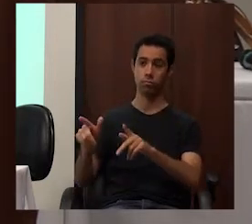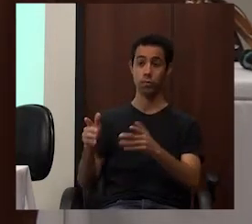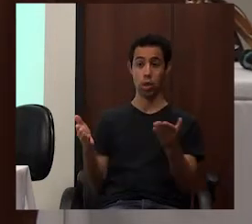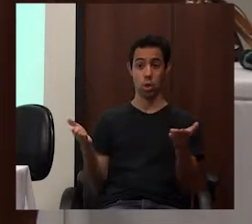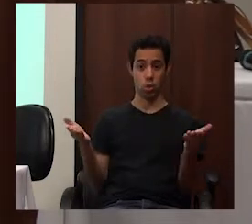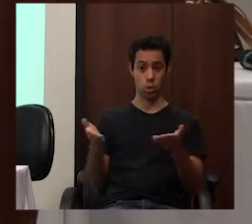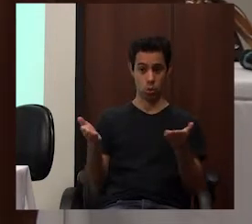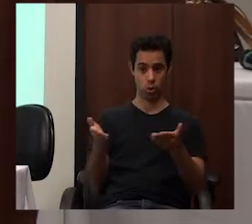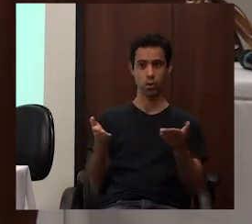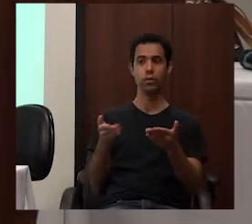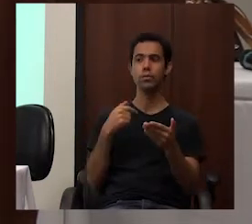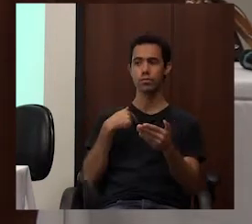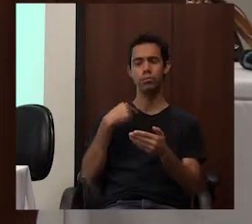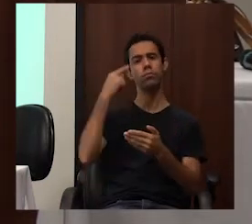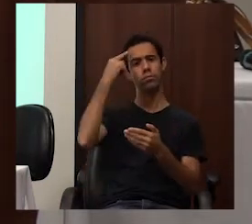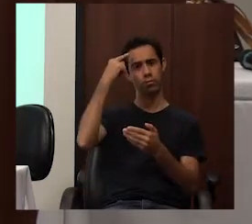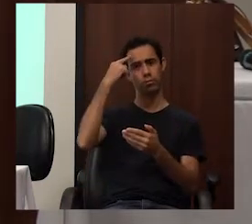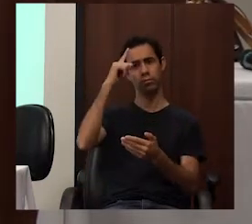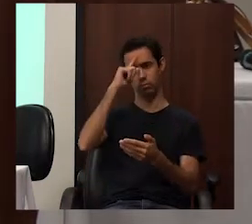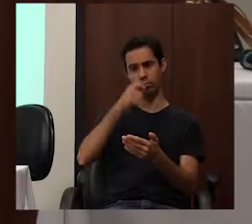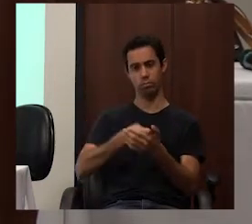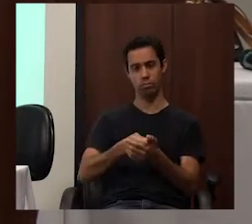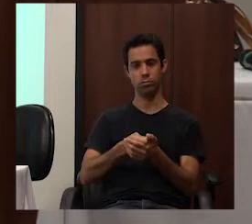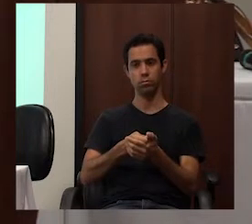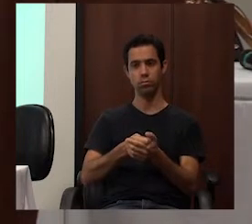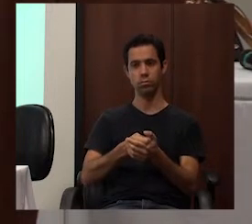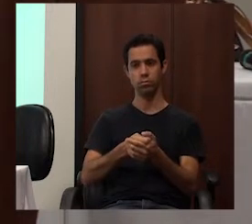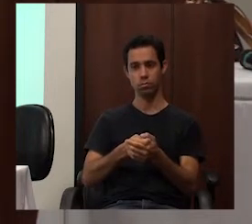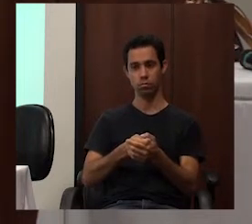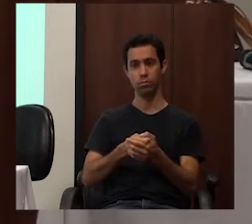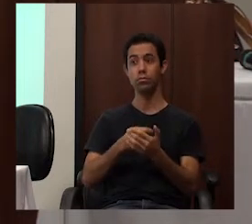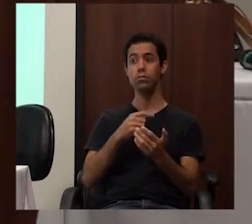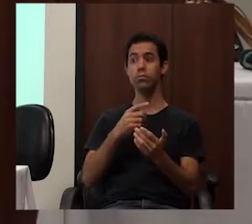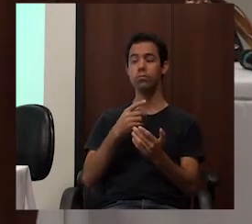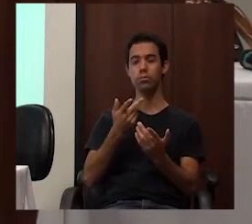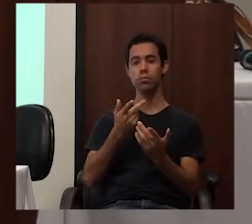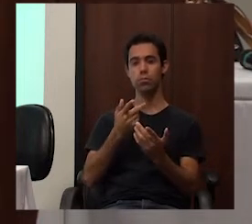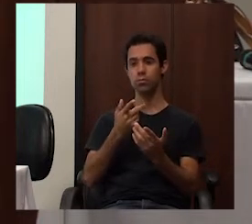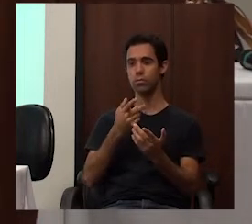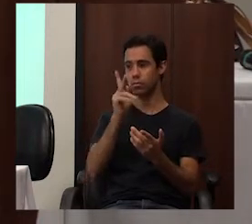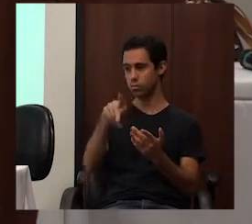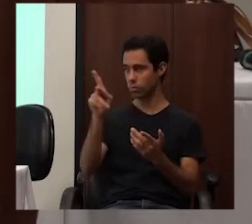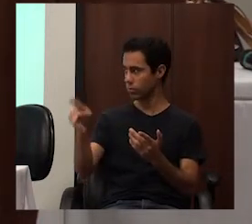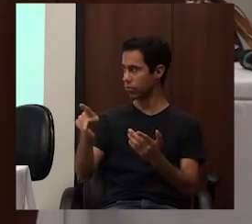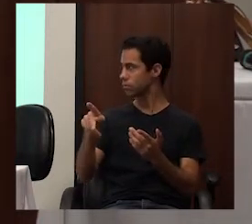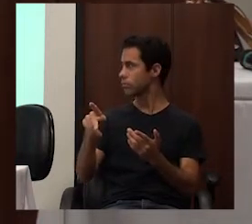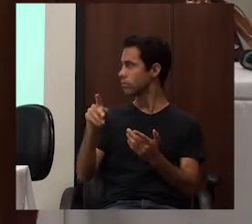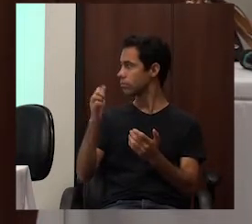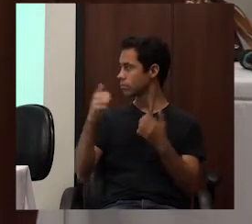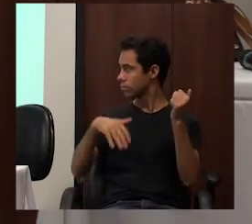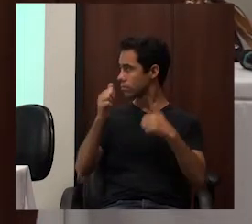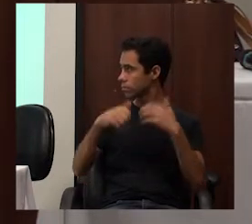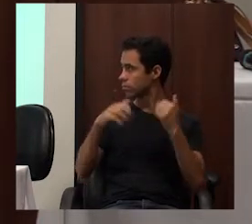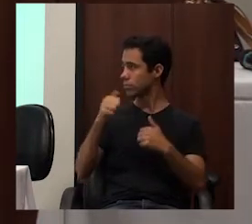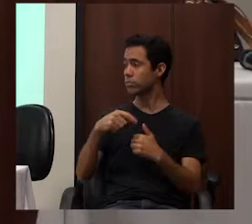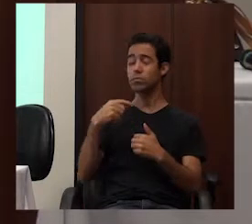estou plenamente de acordo com o comentário da professora Eusséia, né? A gente nunca vai ter uma